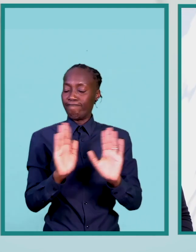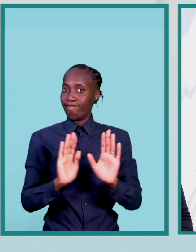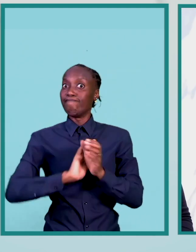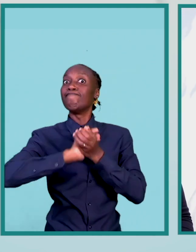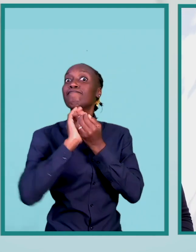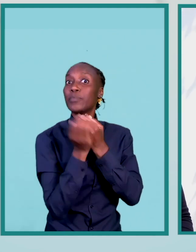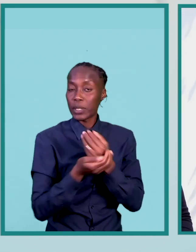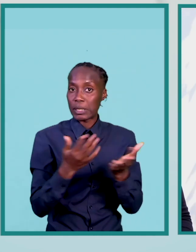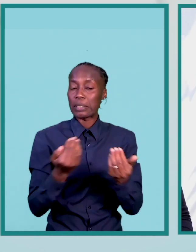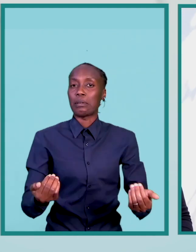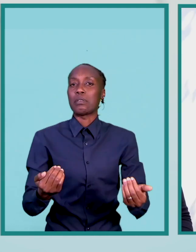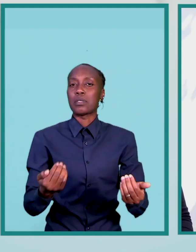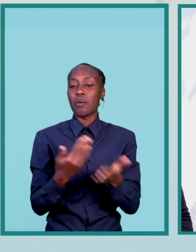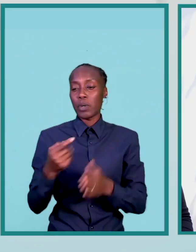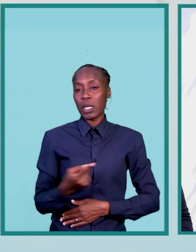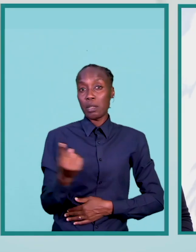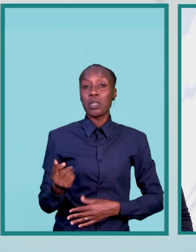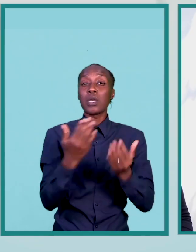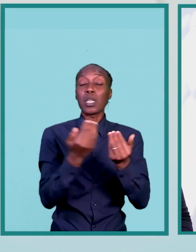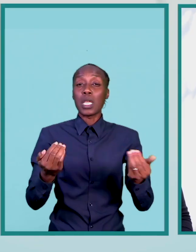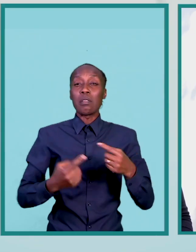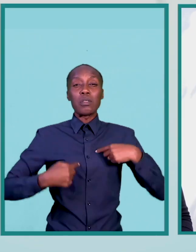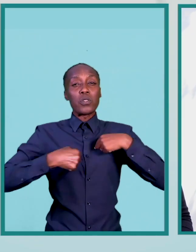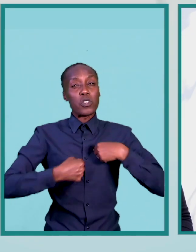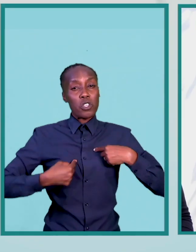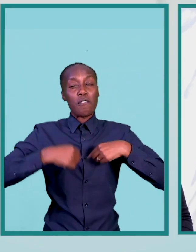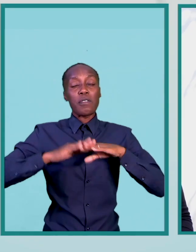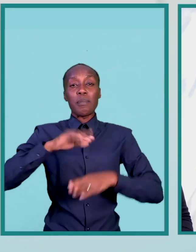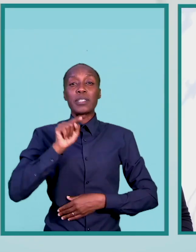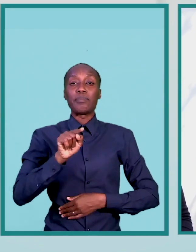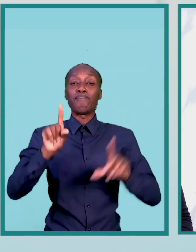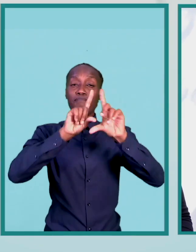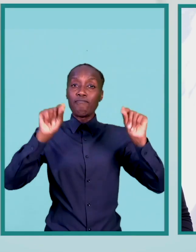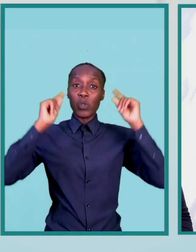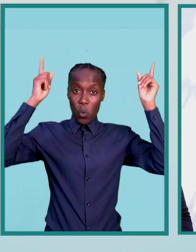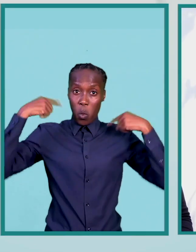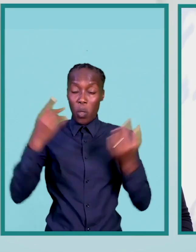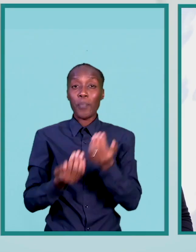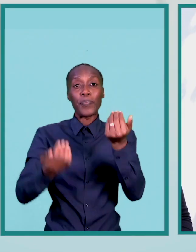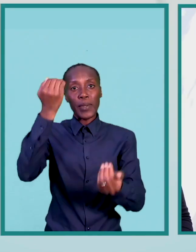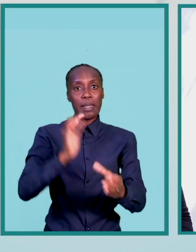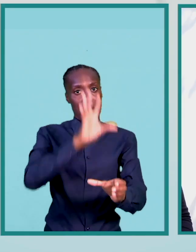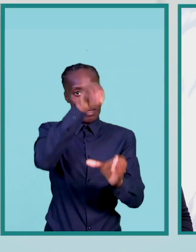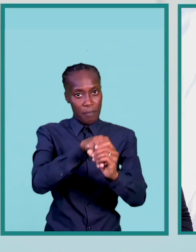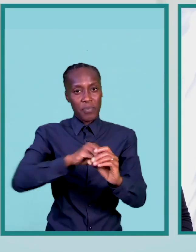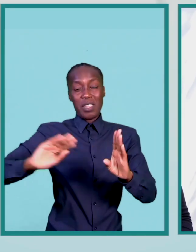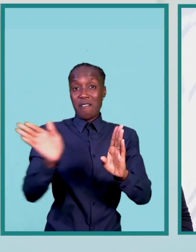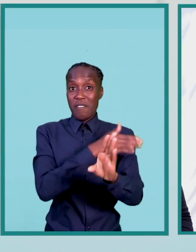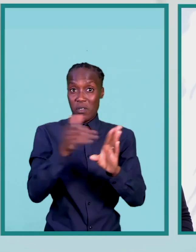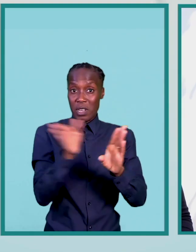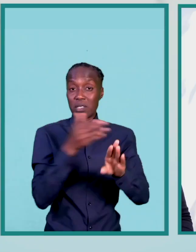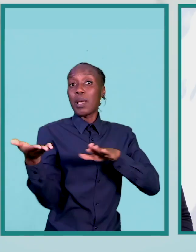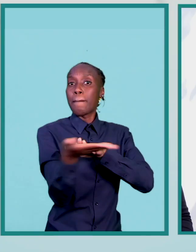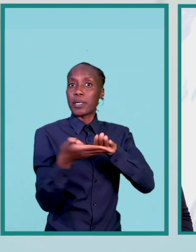lei também que protege as crianças, porque as crianças, infelizmente, também sofrem violência doméstica. E as uniões prematuras fazem parte deste